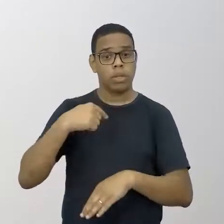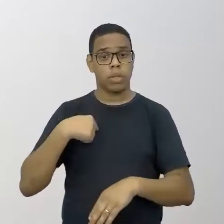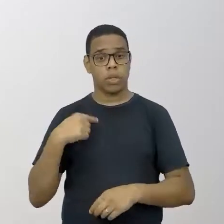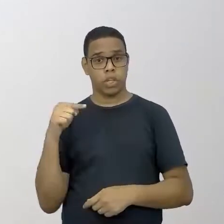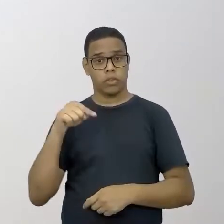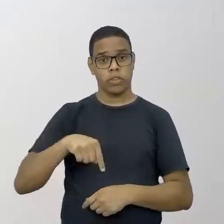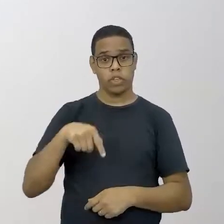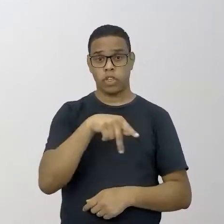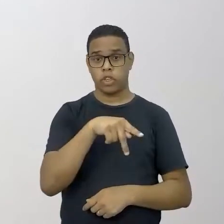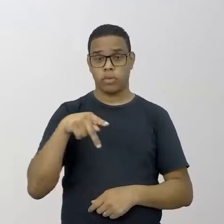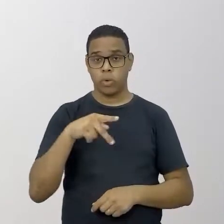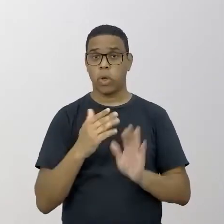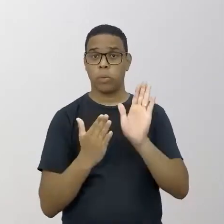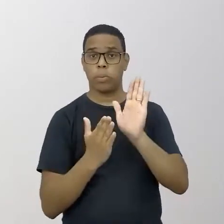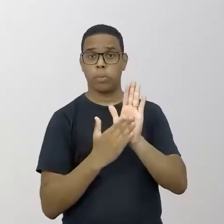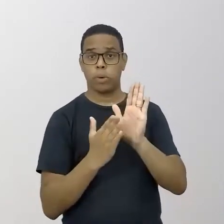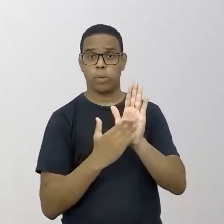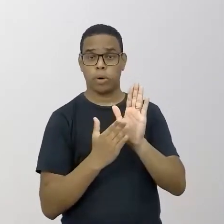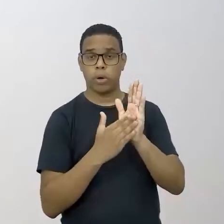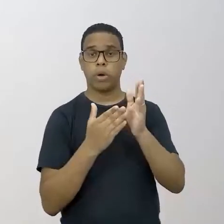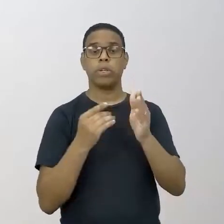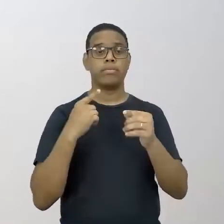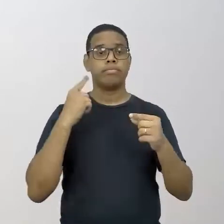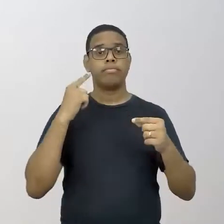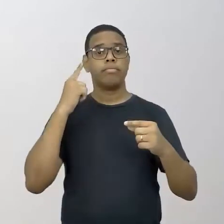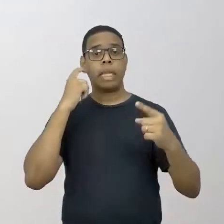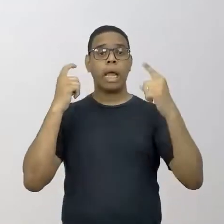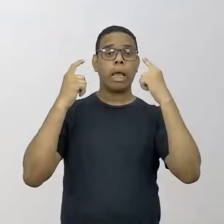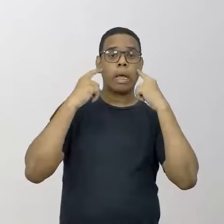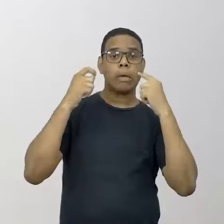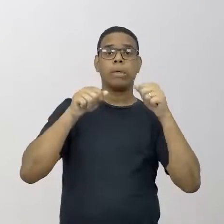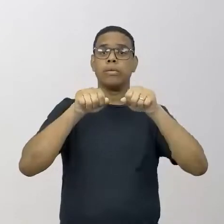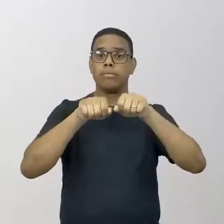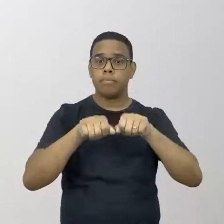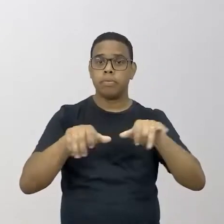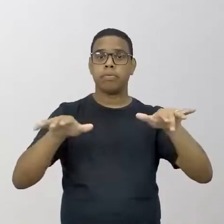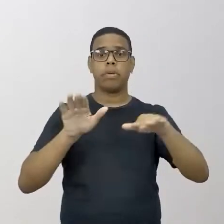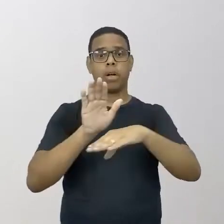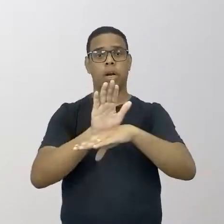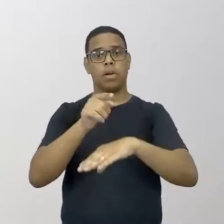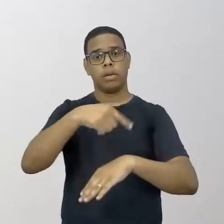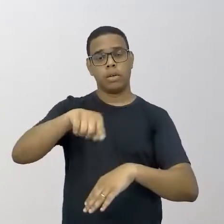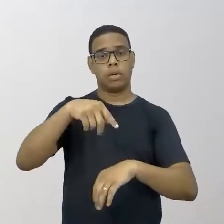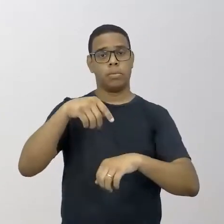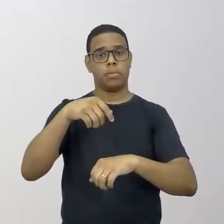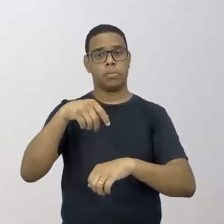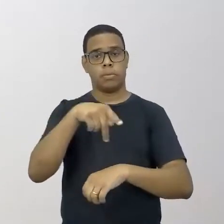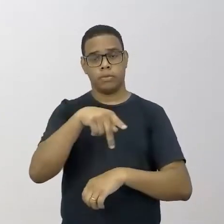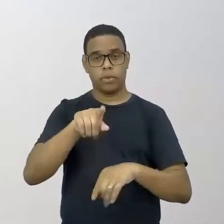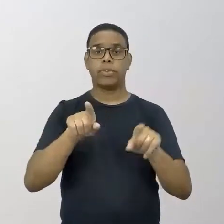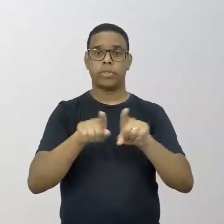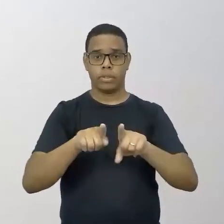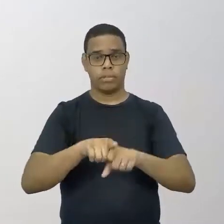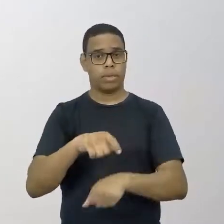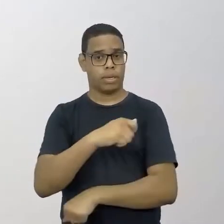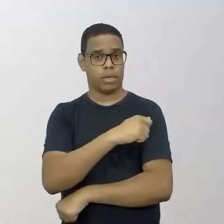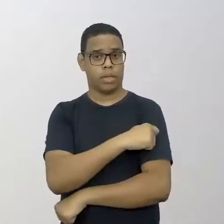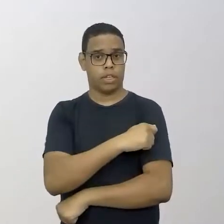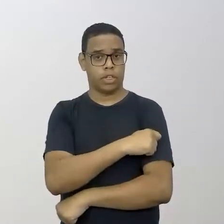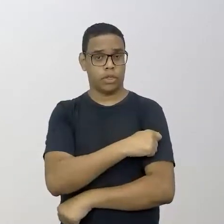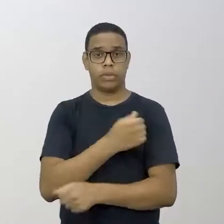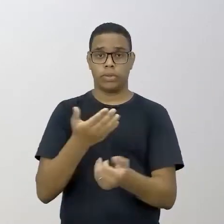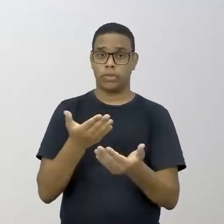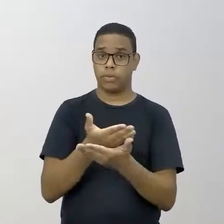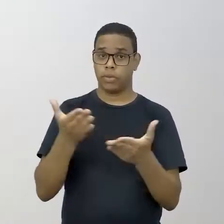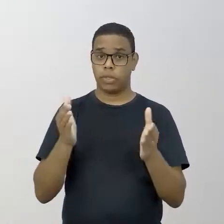como professor propondo, compartilhando ideias com outros professores e também com os estudantes, obviamente, para que vocês,